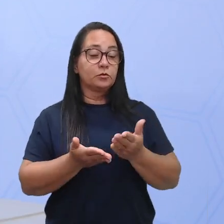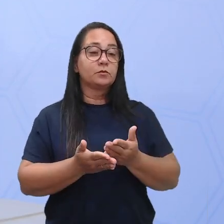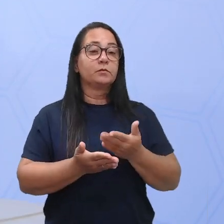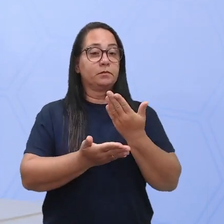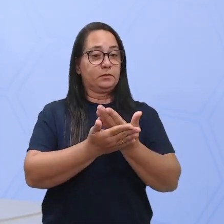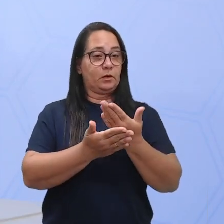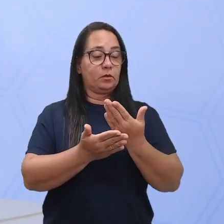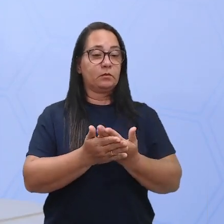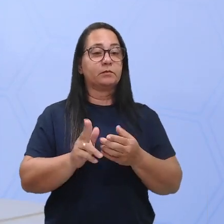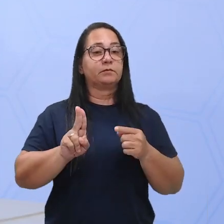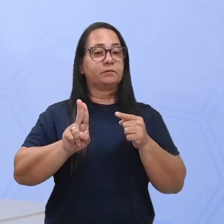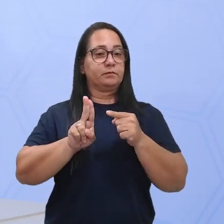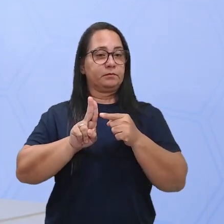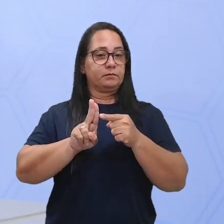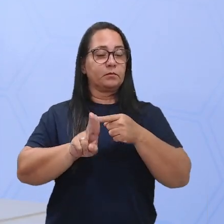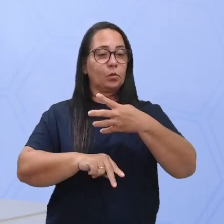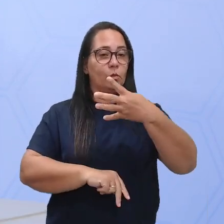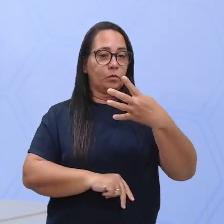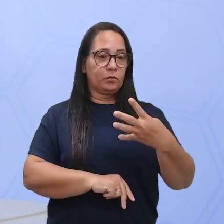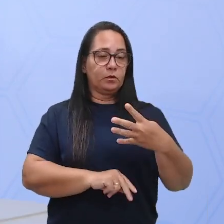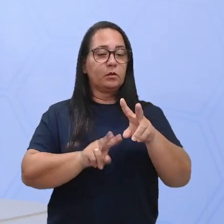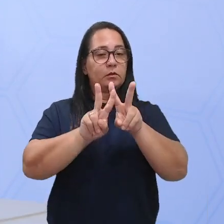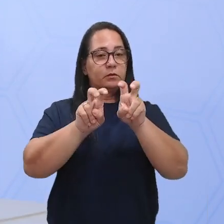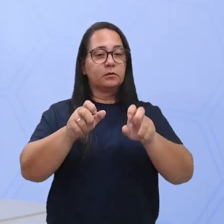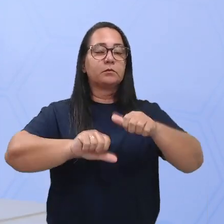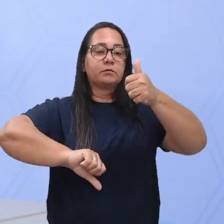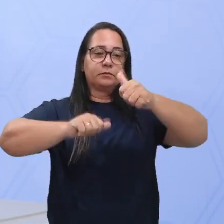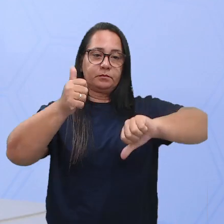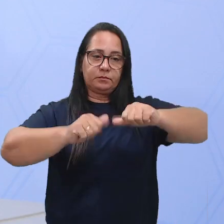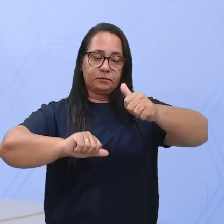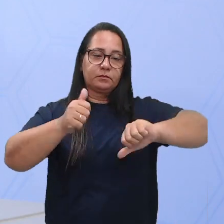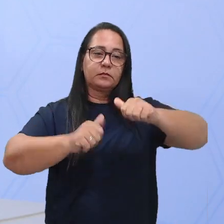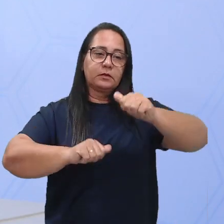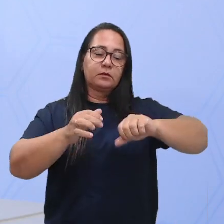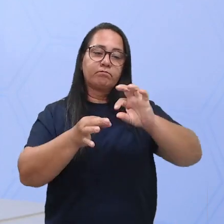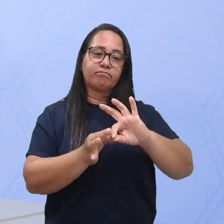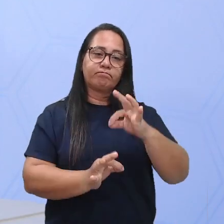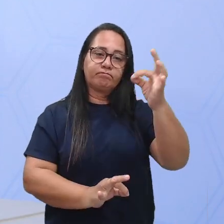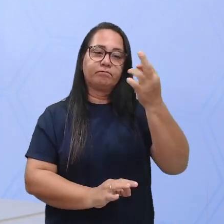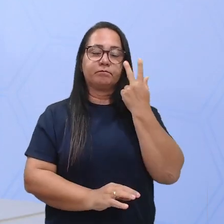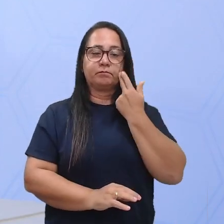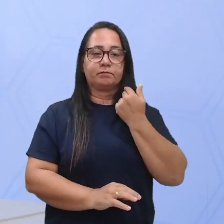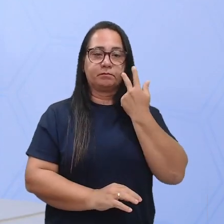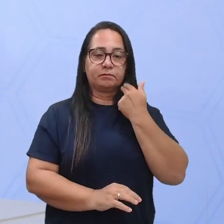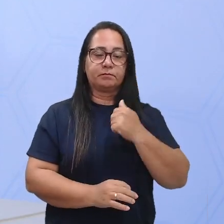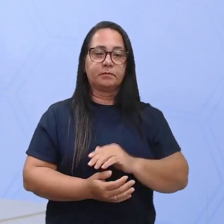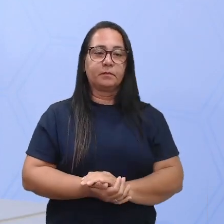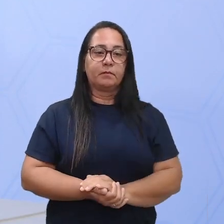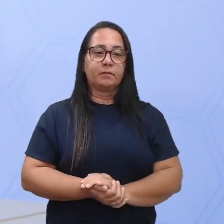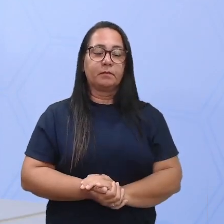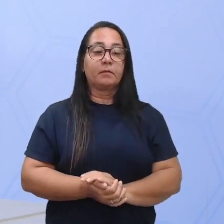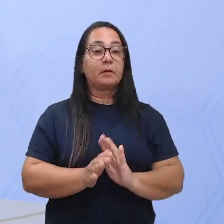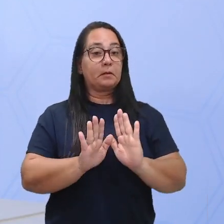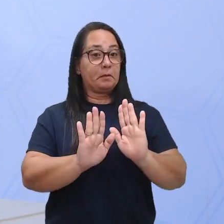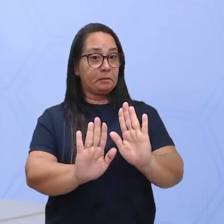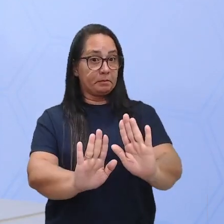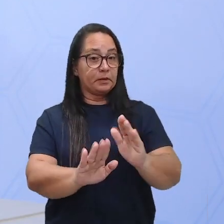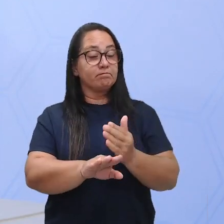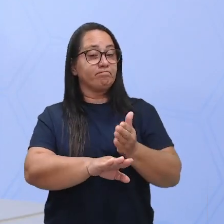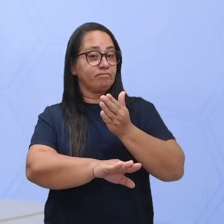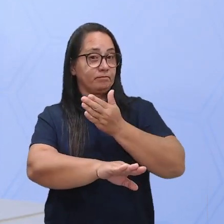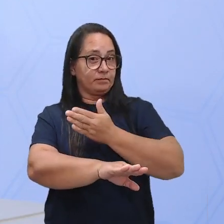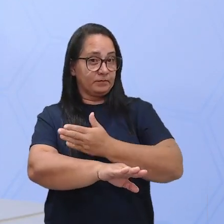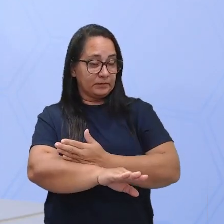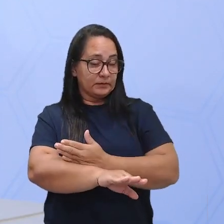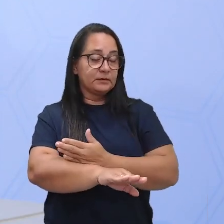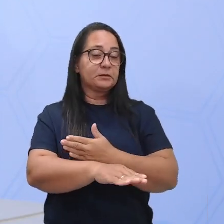4, com o tema Análise do Discurso Comum. Antes da gente partir para a temática